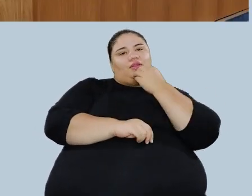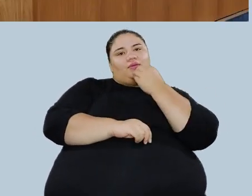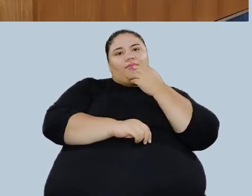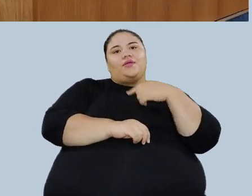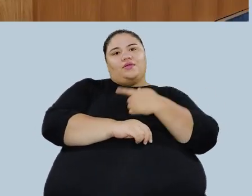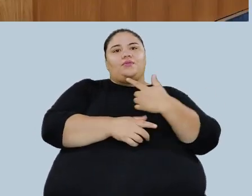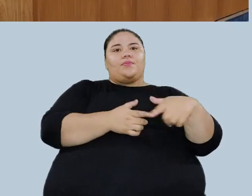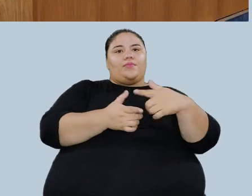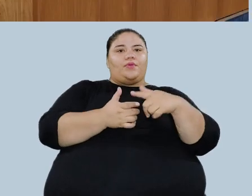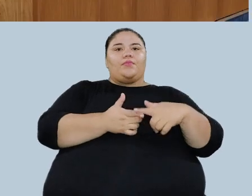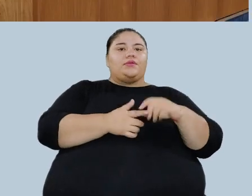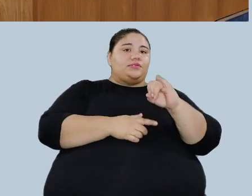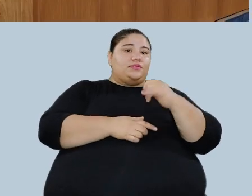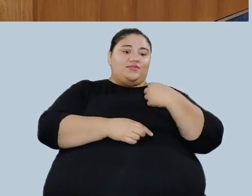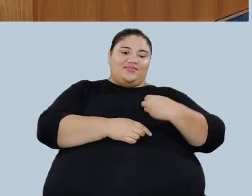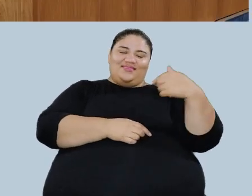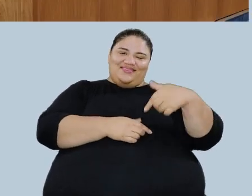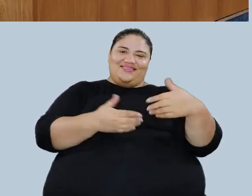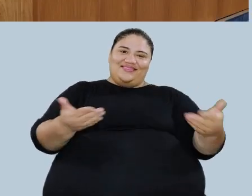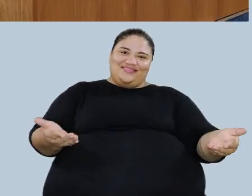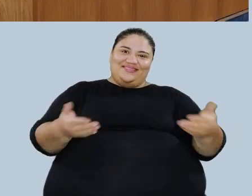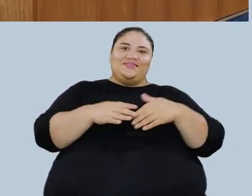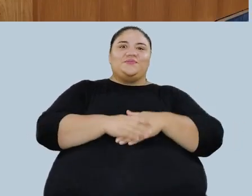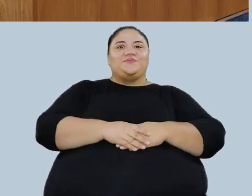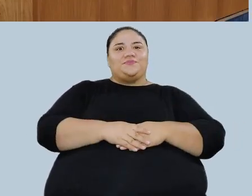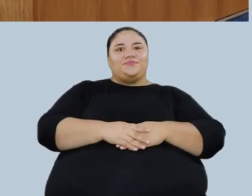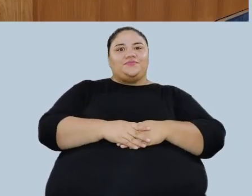que sempre temos os problemas. desafiadas, senão o senhor não estaria aqui, né?